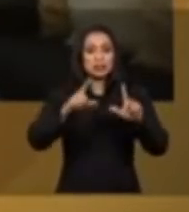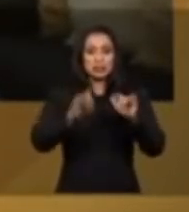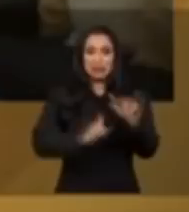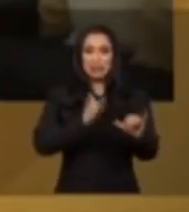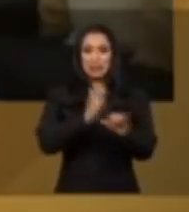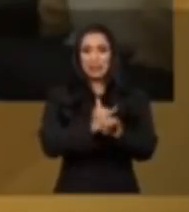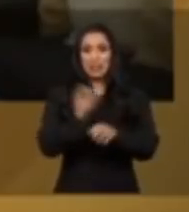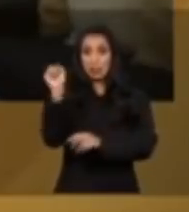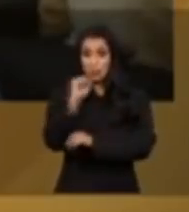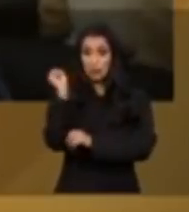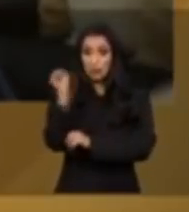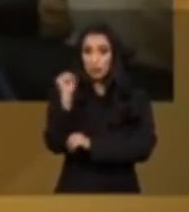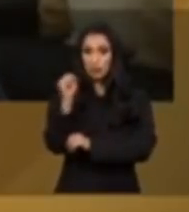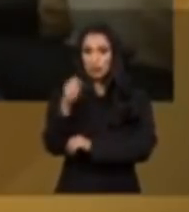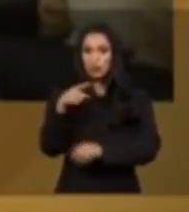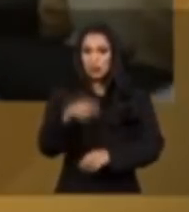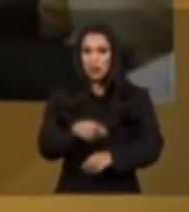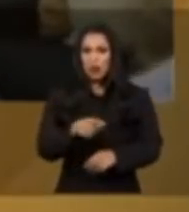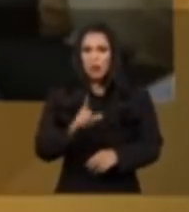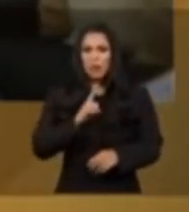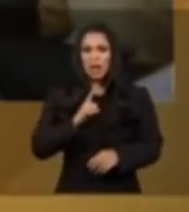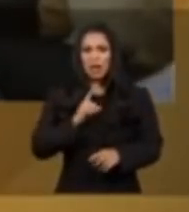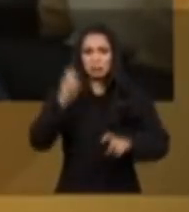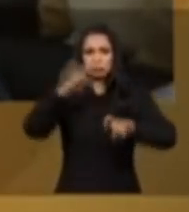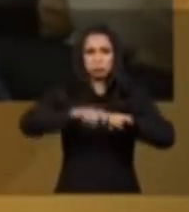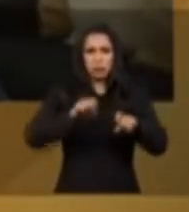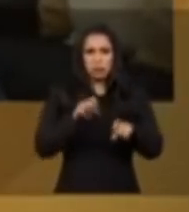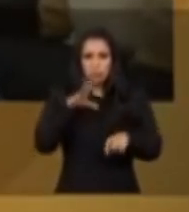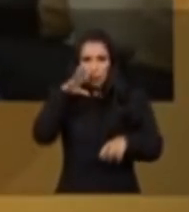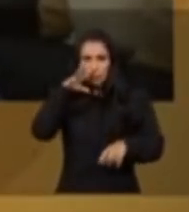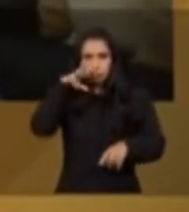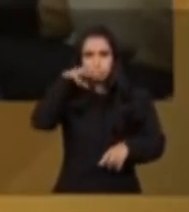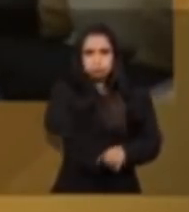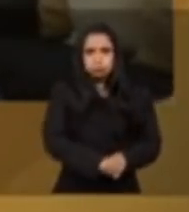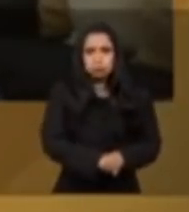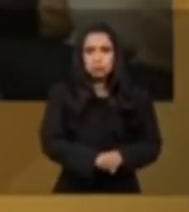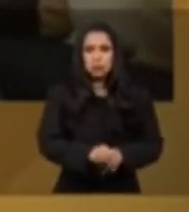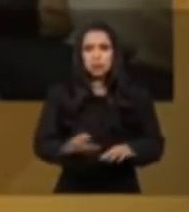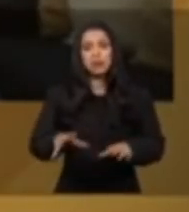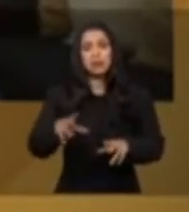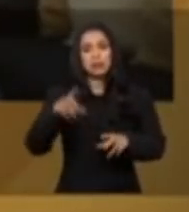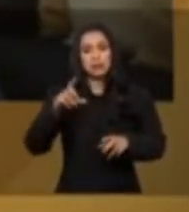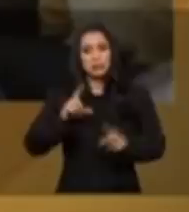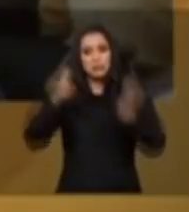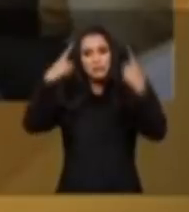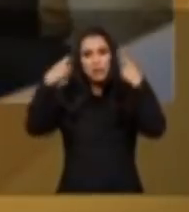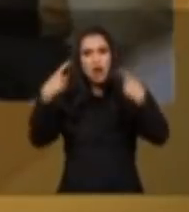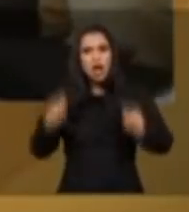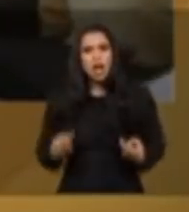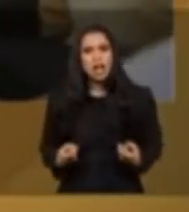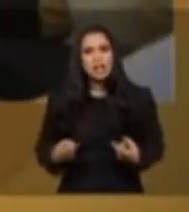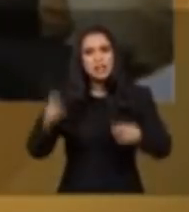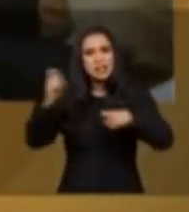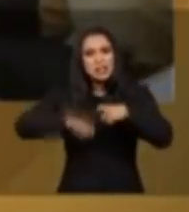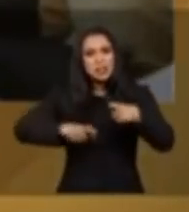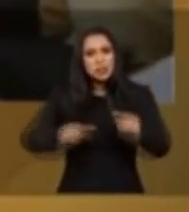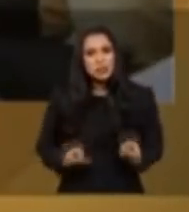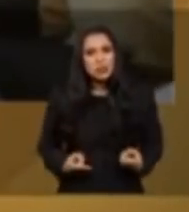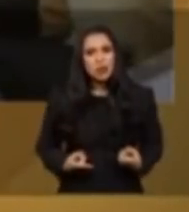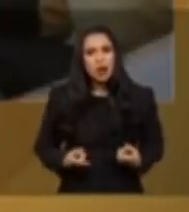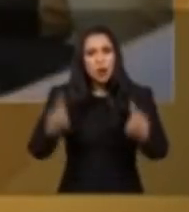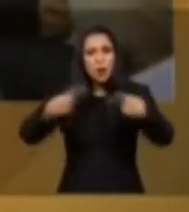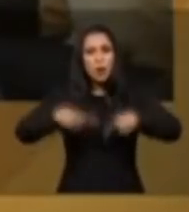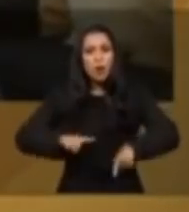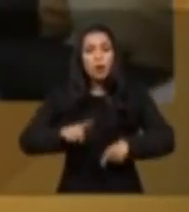uma advogada do Rio Grande do Sul, incitando o estupro, incitando violência sexual